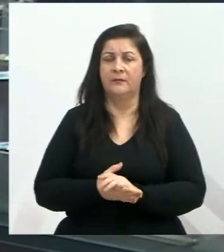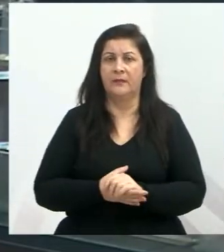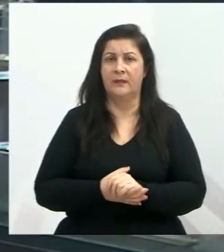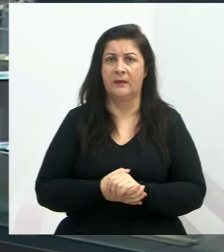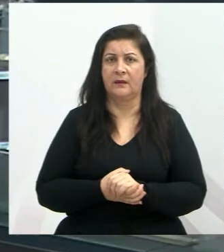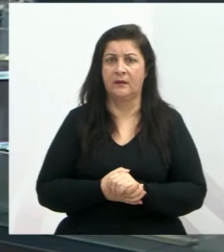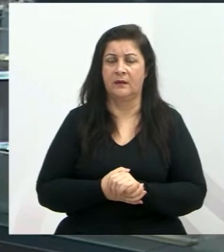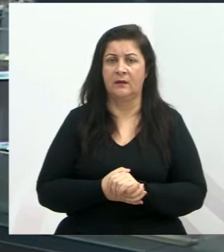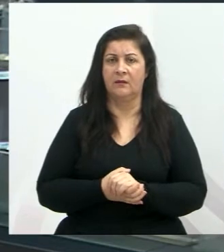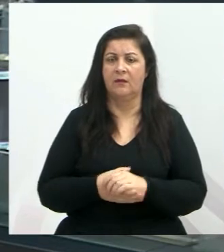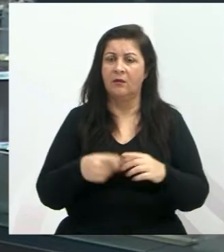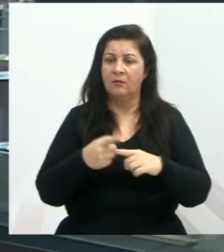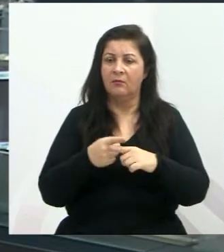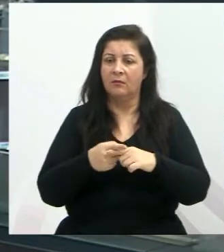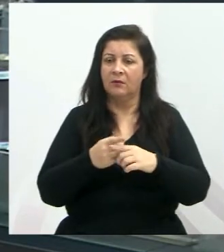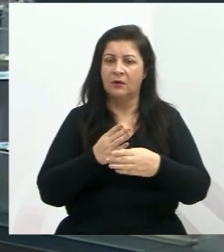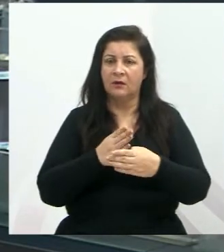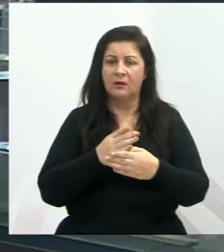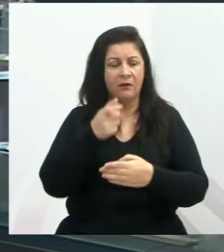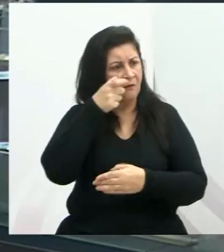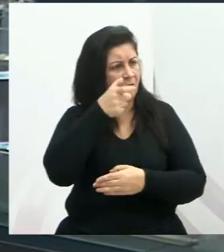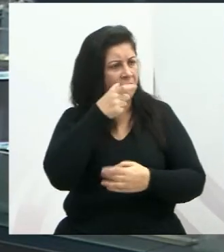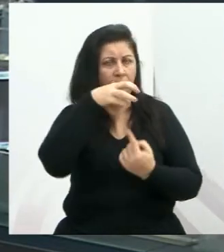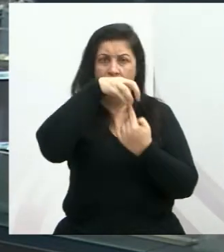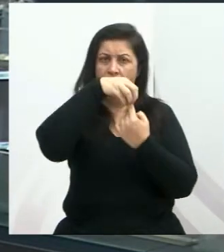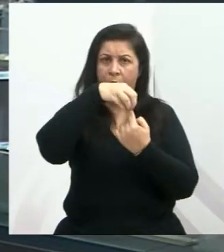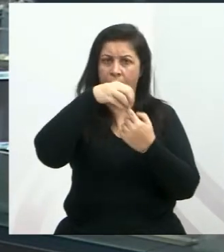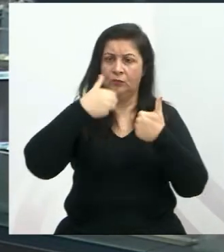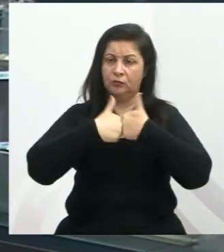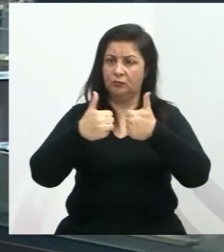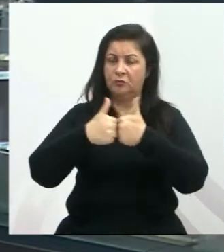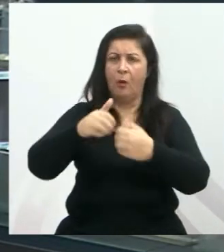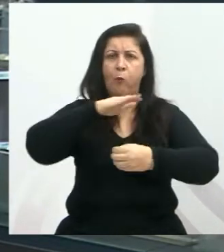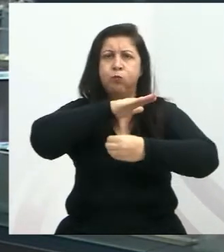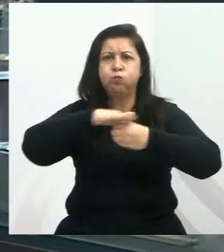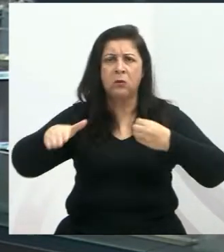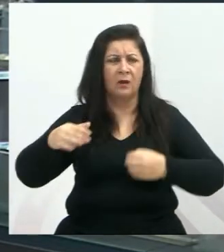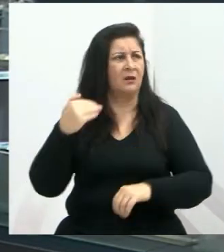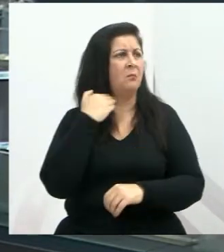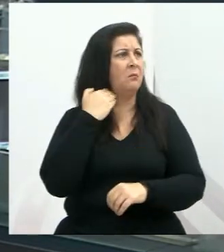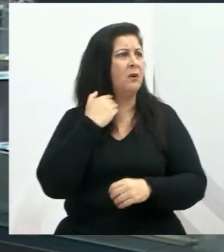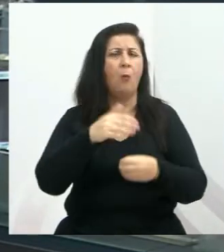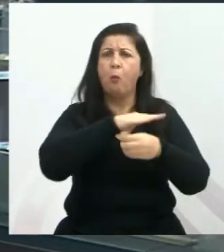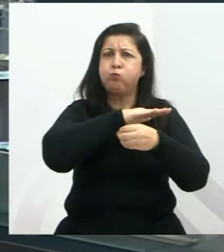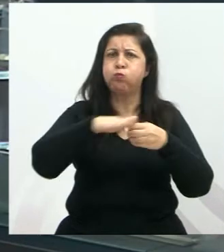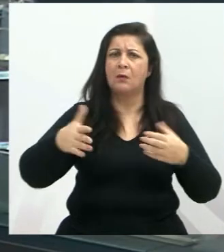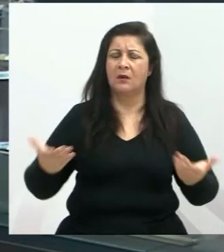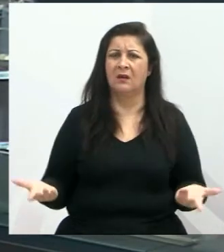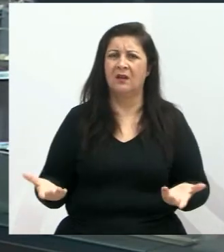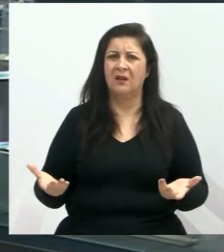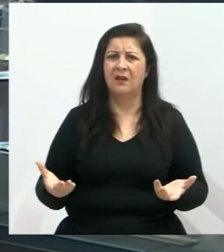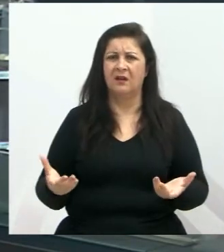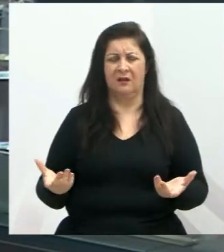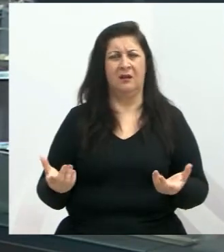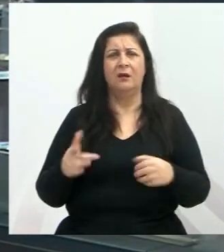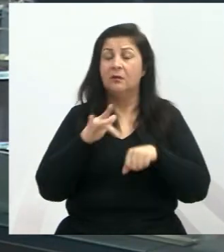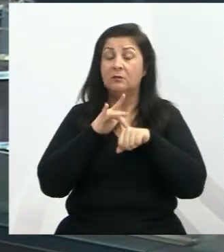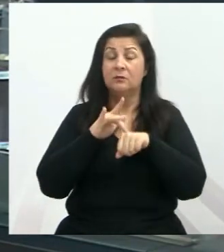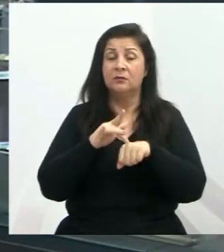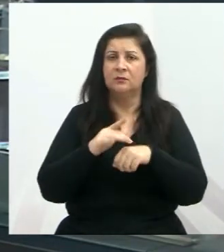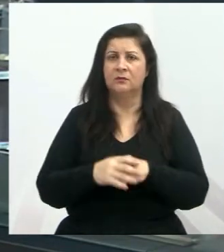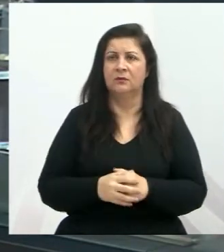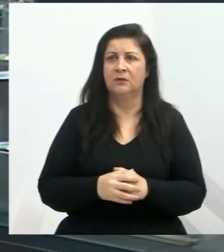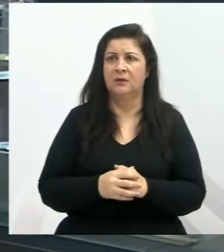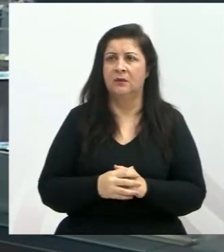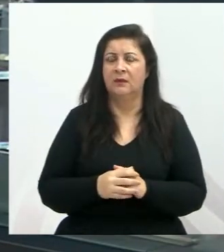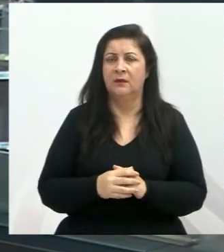porque ele passa na frente de um ponto de ônibus, ele vê lotado. Ele passa na frente do banco, ele vê lotado. Então isso é um absurdo. E quero lembrar, vereador